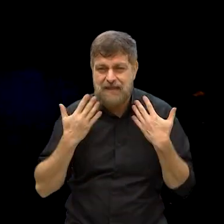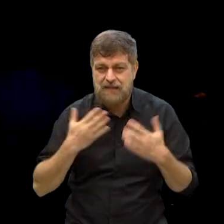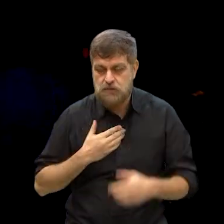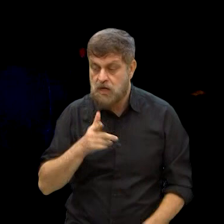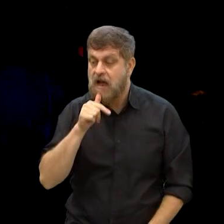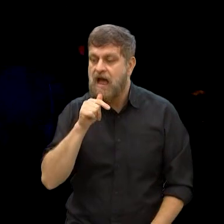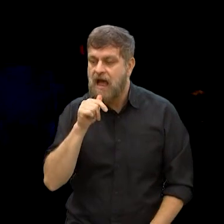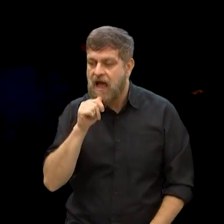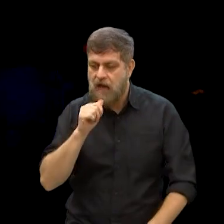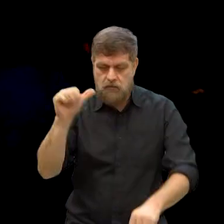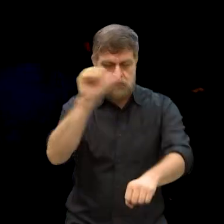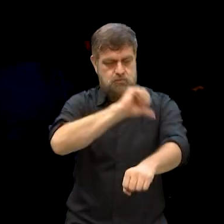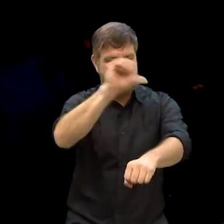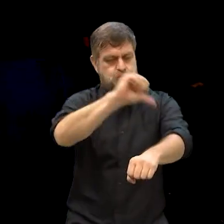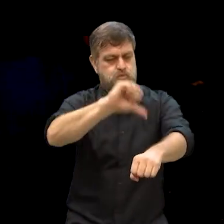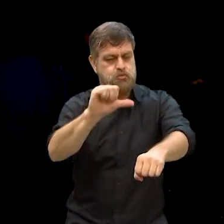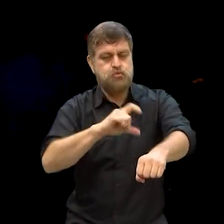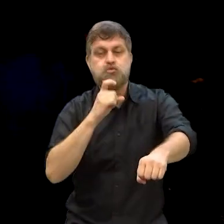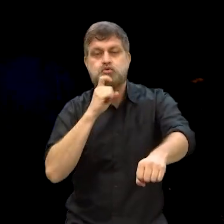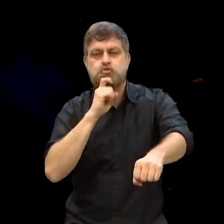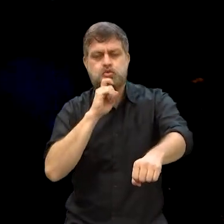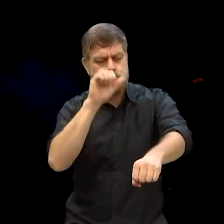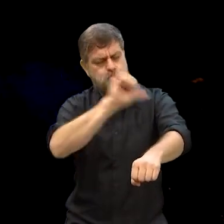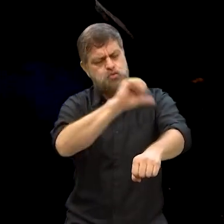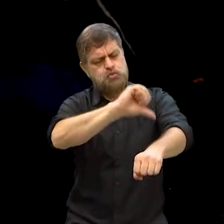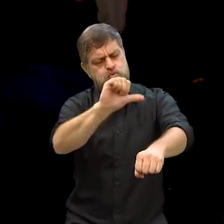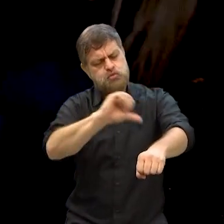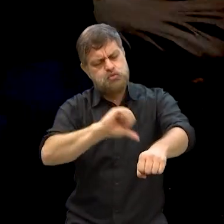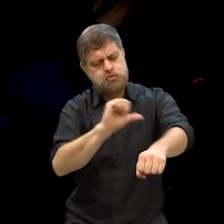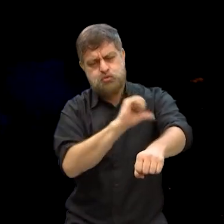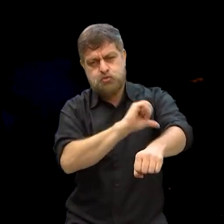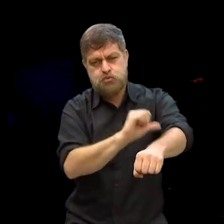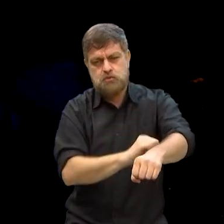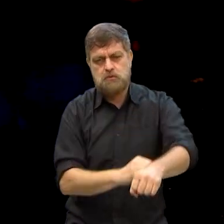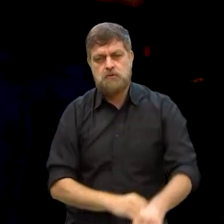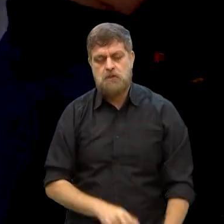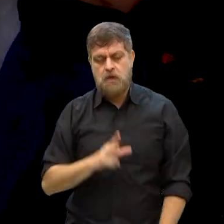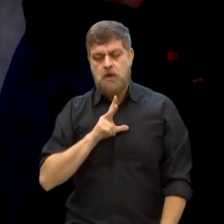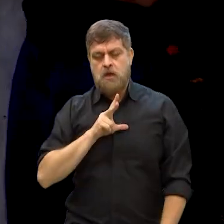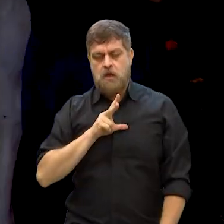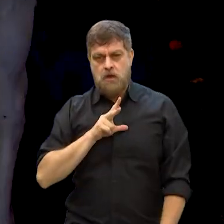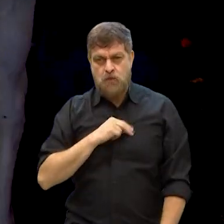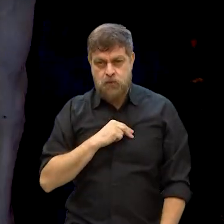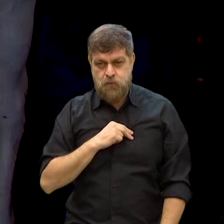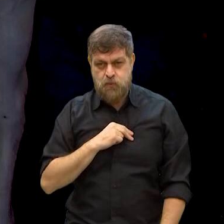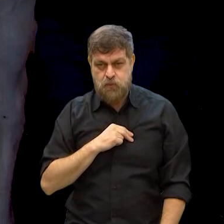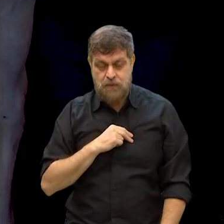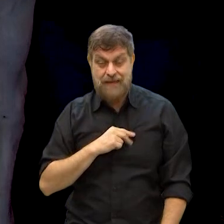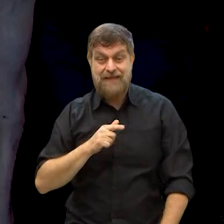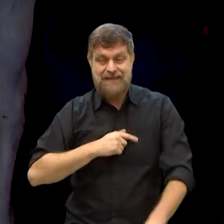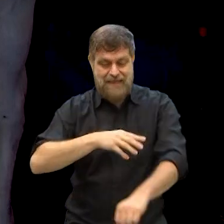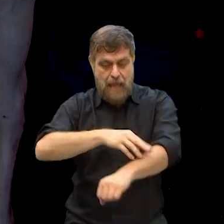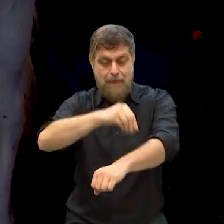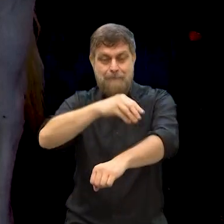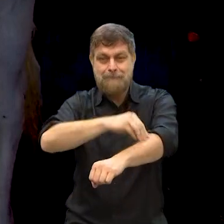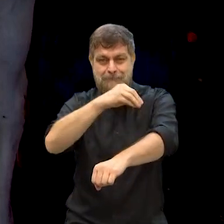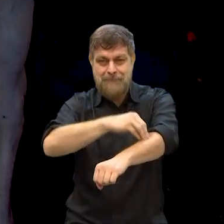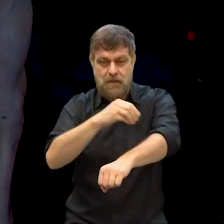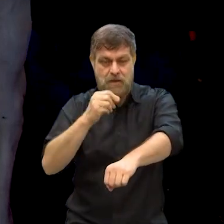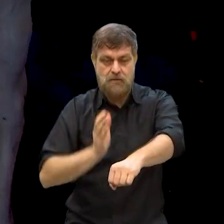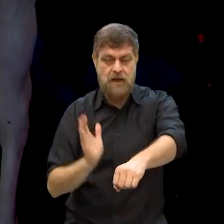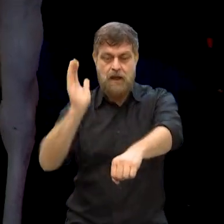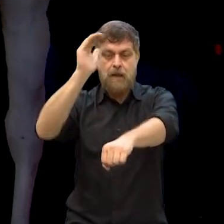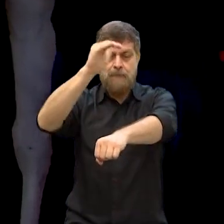quente, a gente joga água, geralmente água gelada, e para resfriar. E essa parte aqui a gente deixa peluda